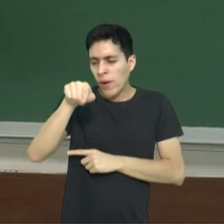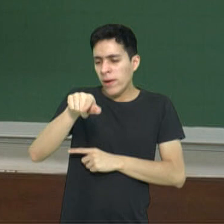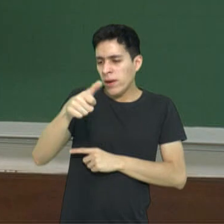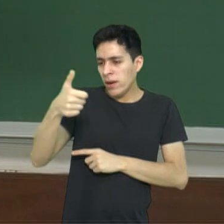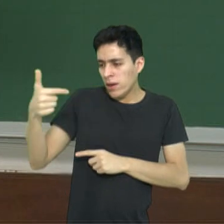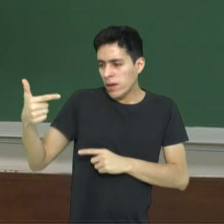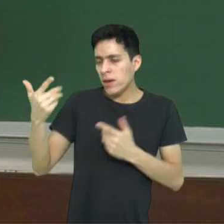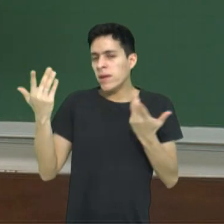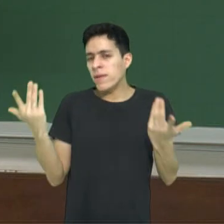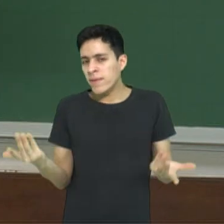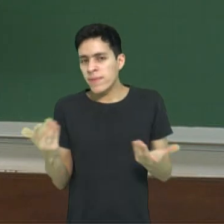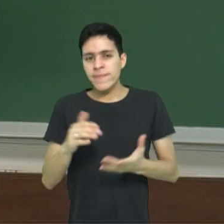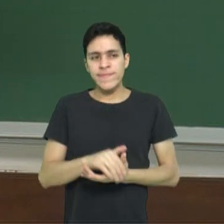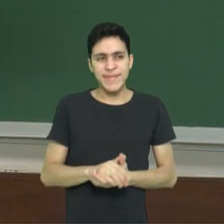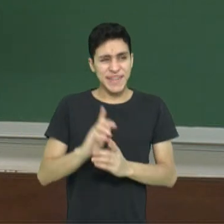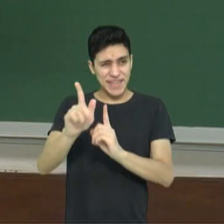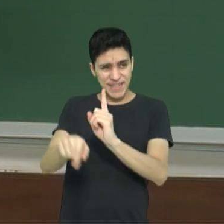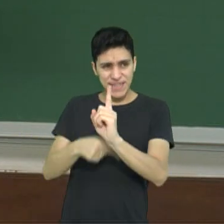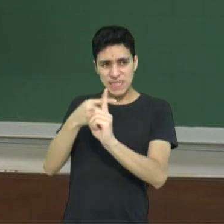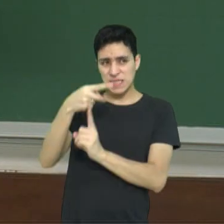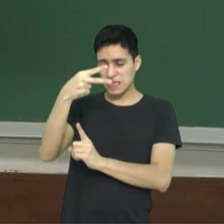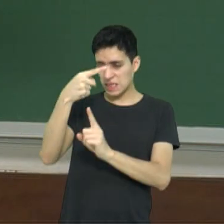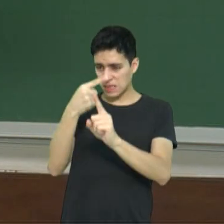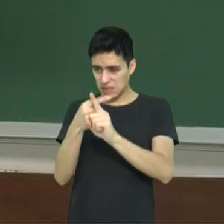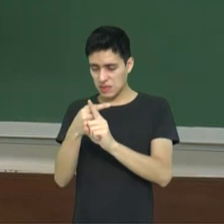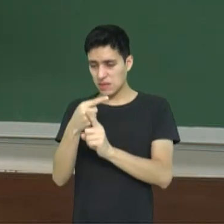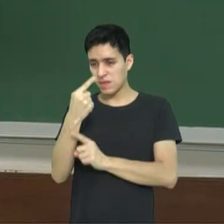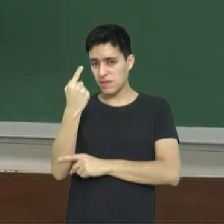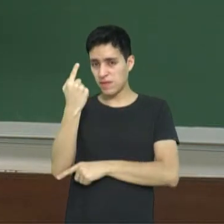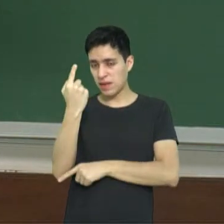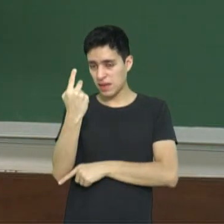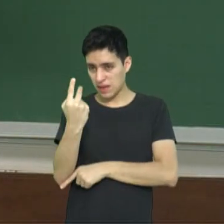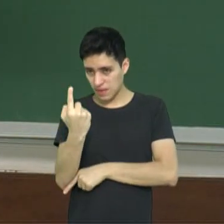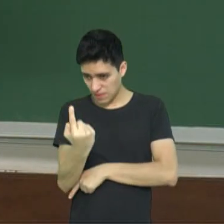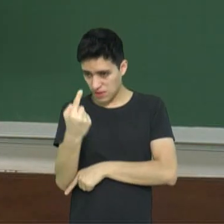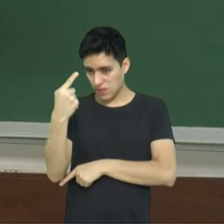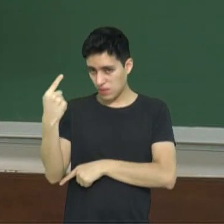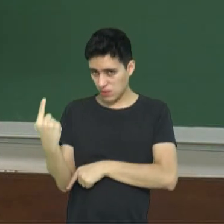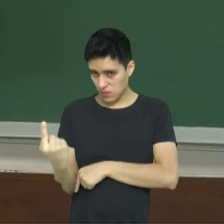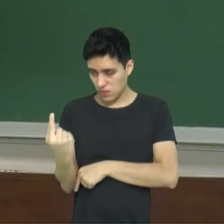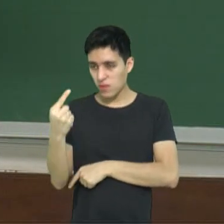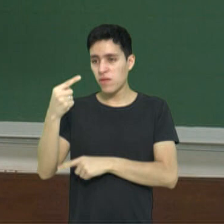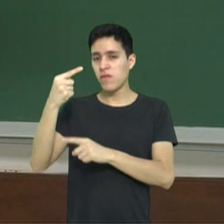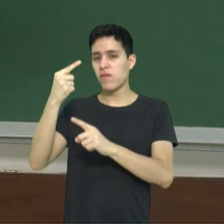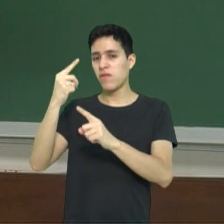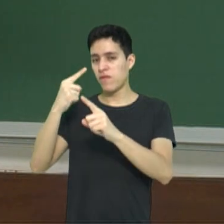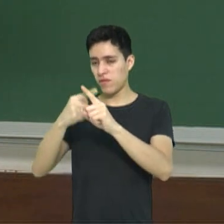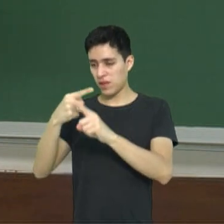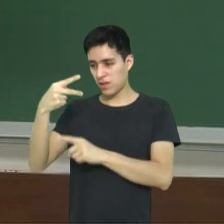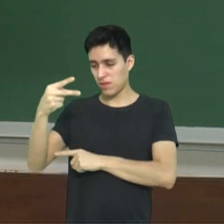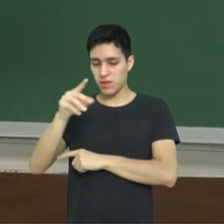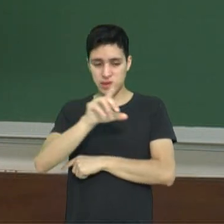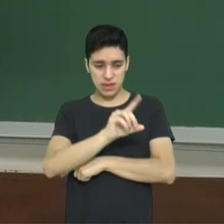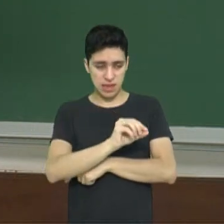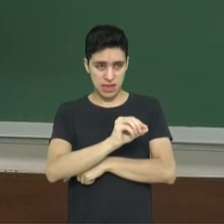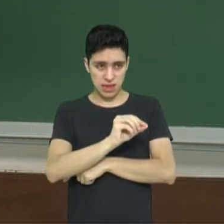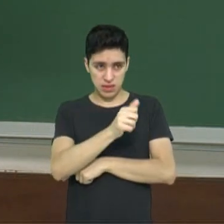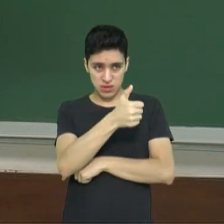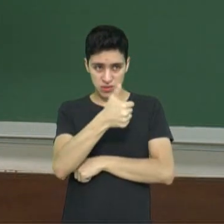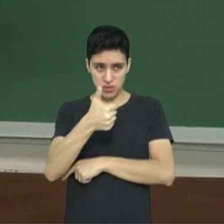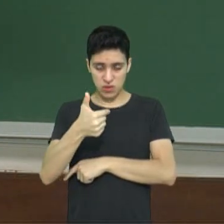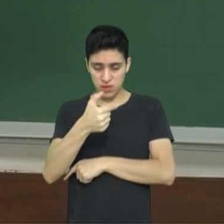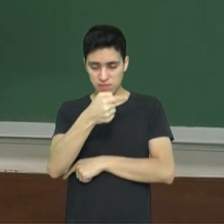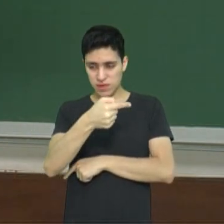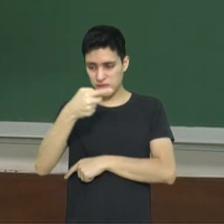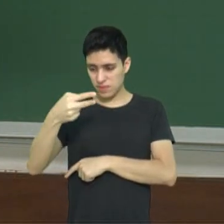12. Mais 2 vezes menos 1, menos 2. 10 menos 2, 12 menos